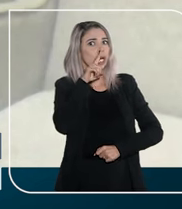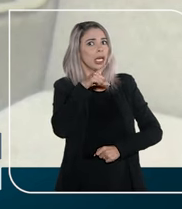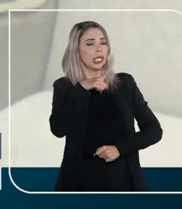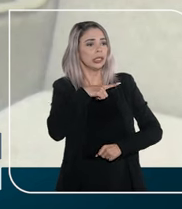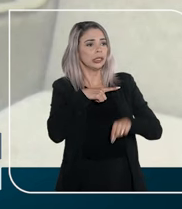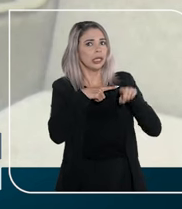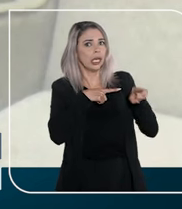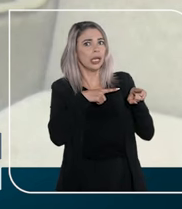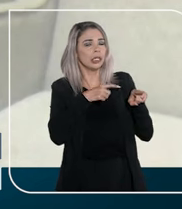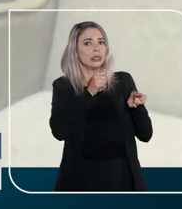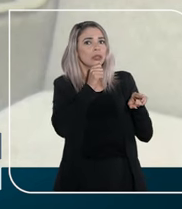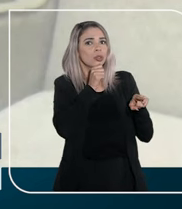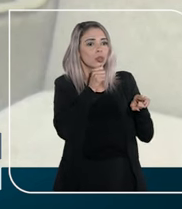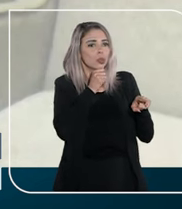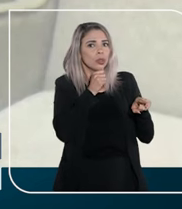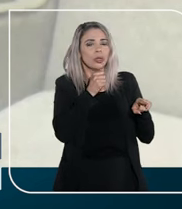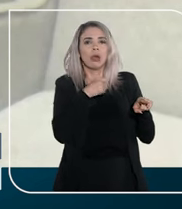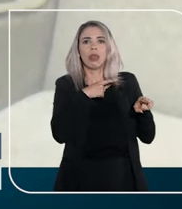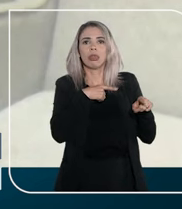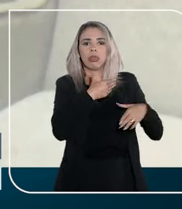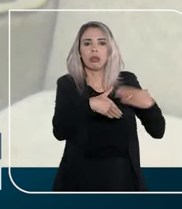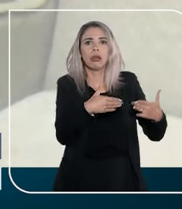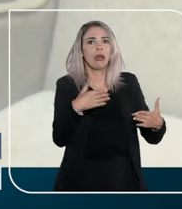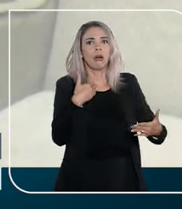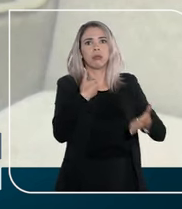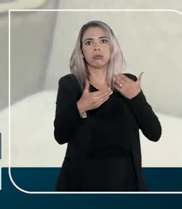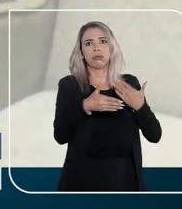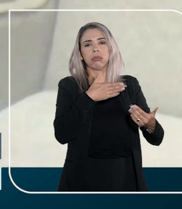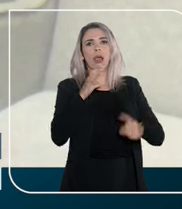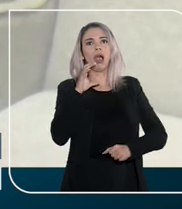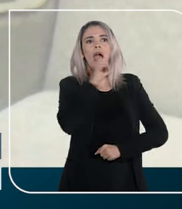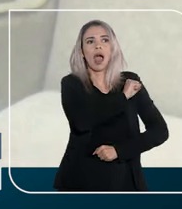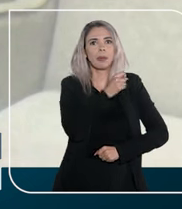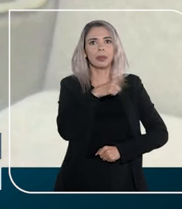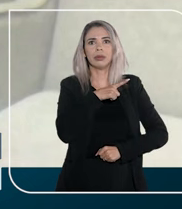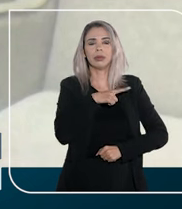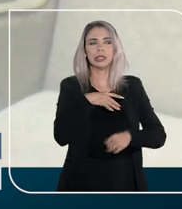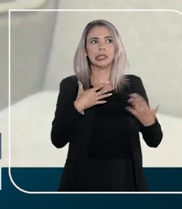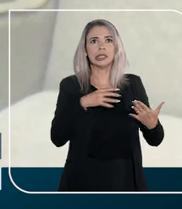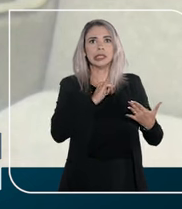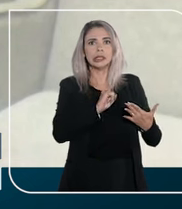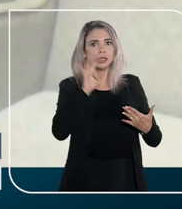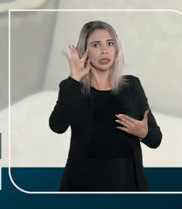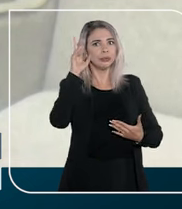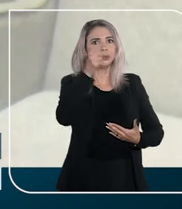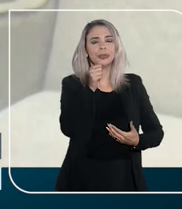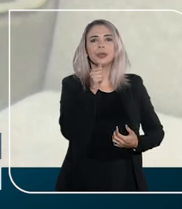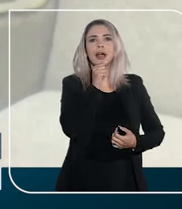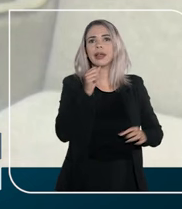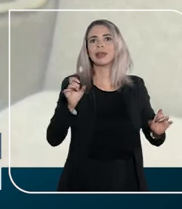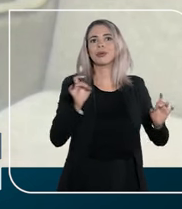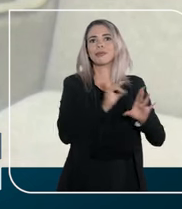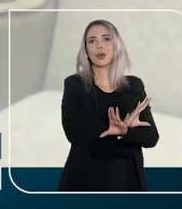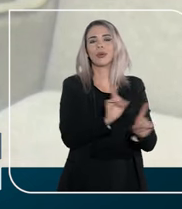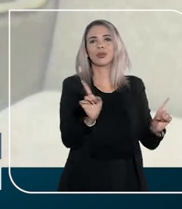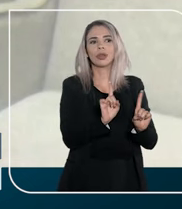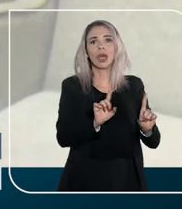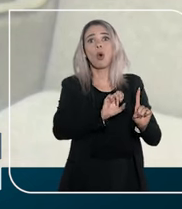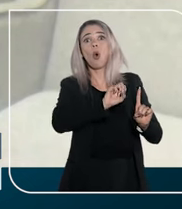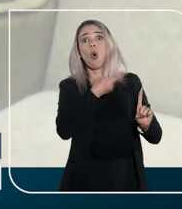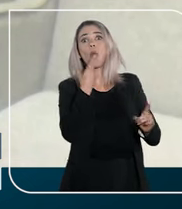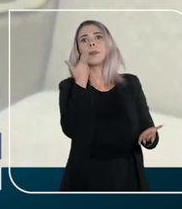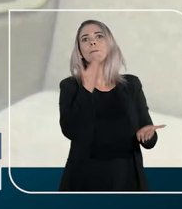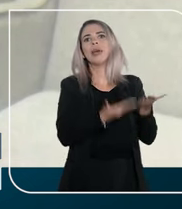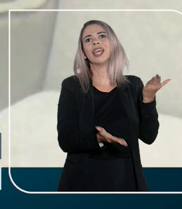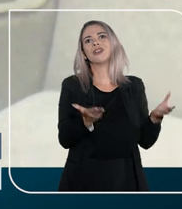novo cargo em uma situação precária e, ao final do processo, caso a decisão não lhe seja favorável, ter que perder também esse